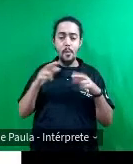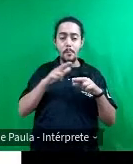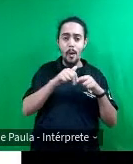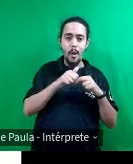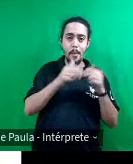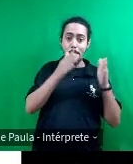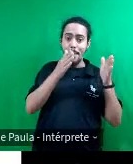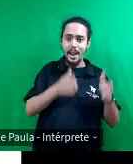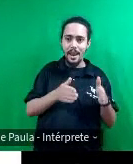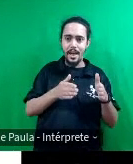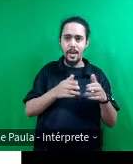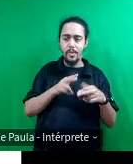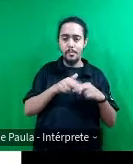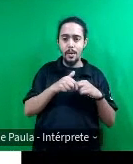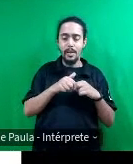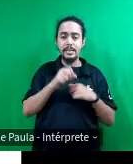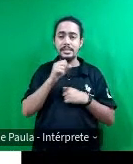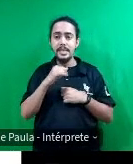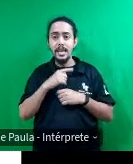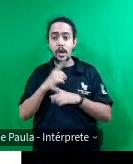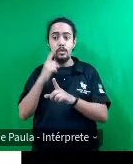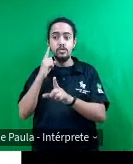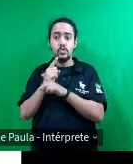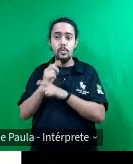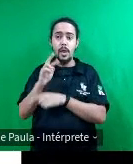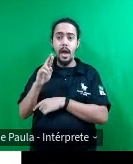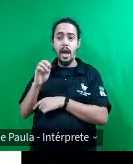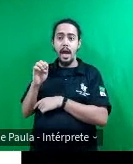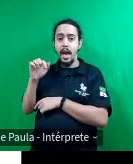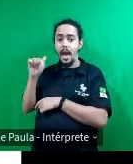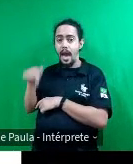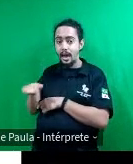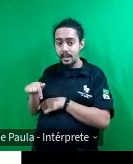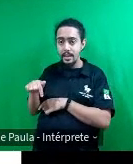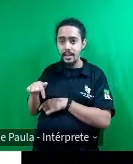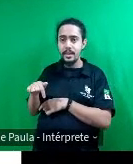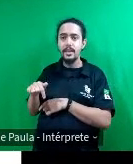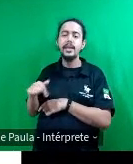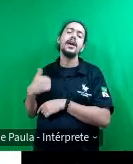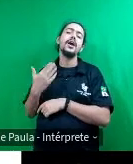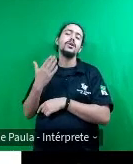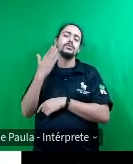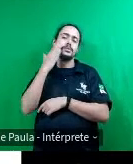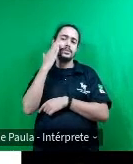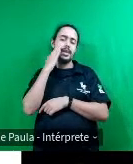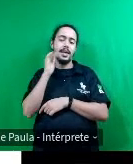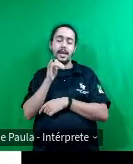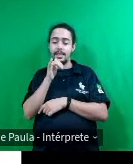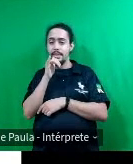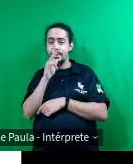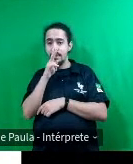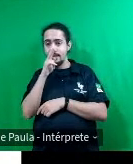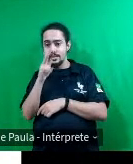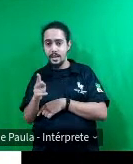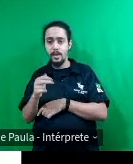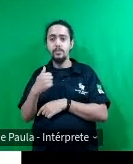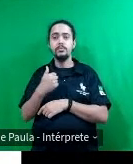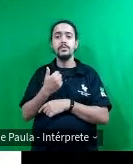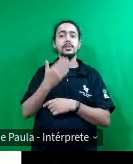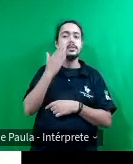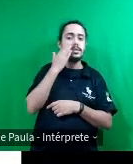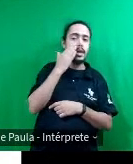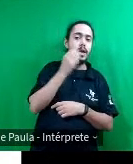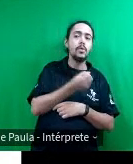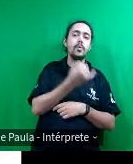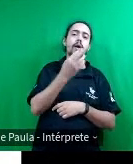Eu descobrindo aqui qual que é essa tensão sobre o REC, eu sei quanto que é a tensão sobre o R2, sobre o R1,